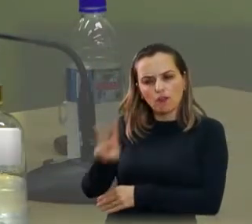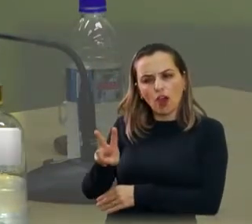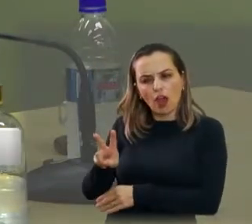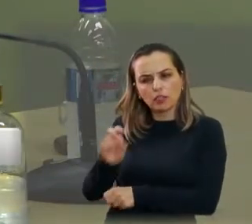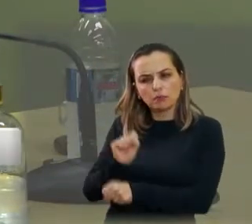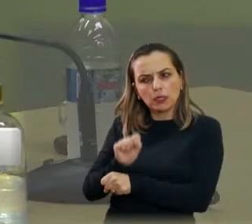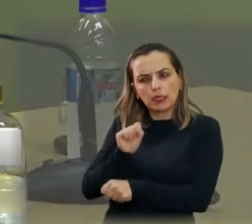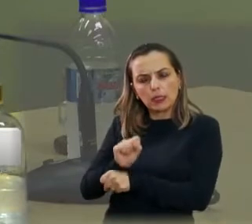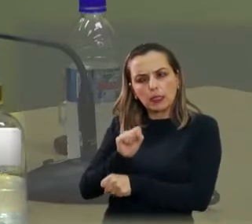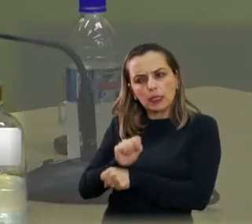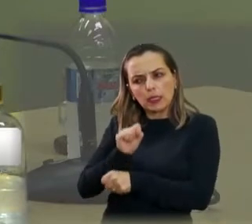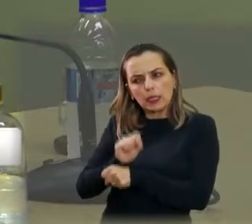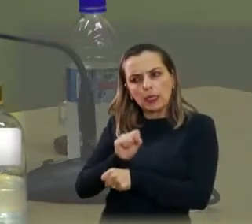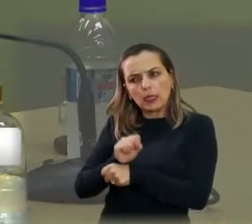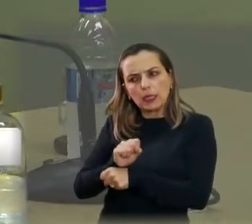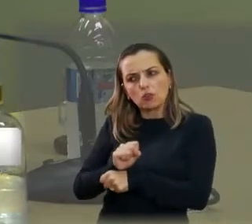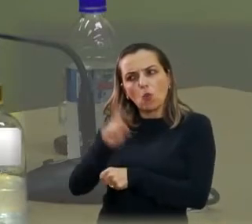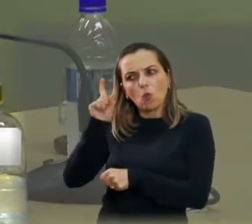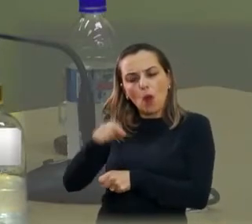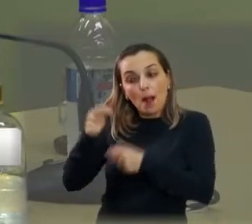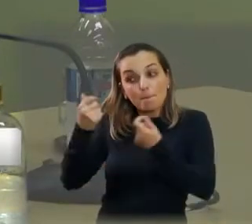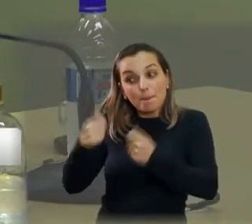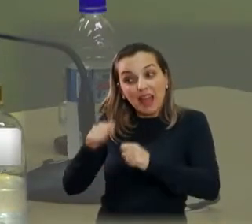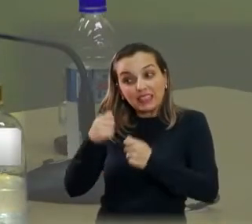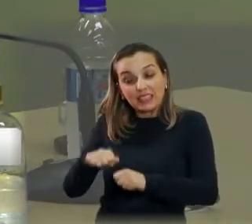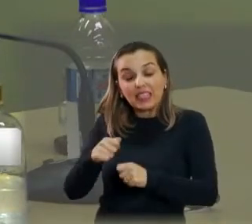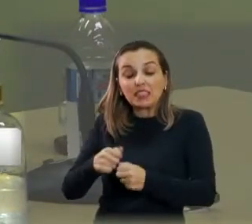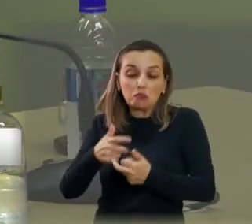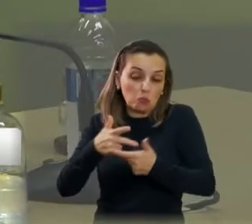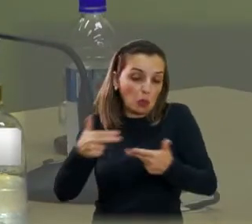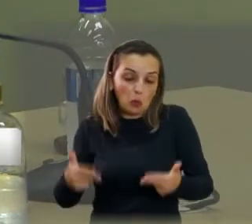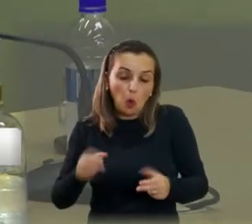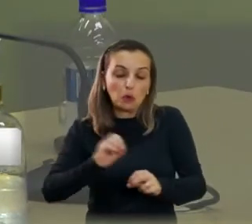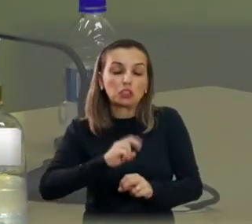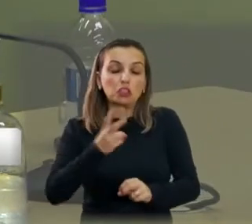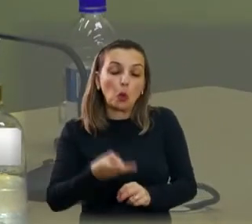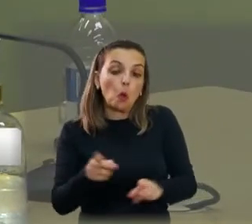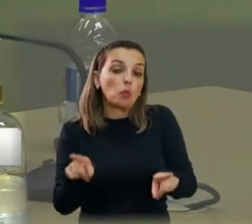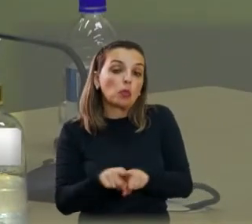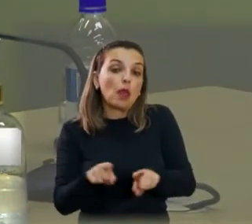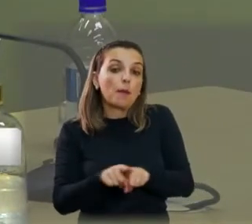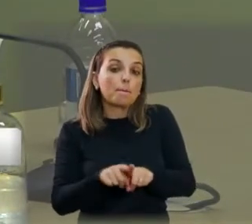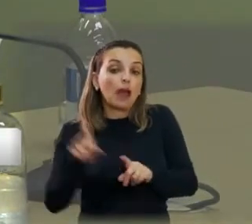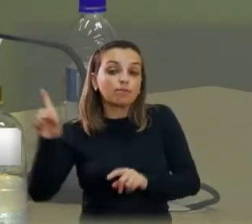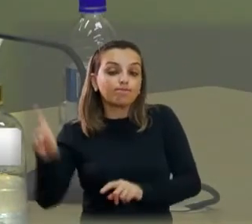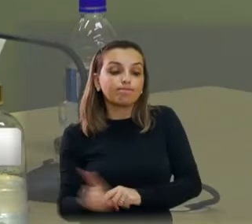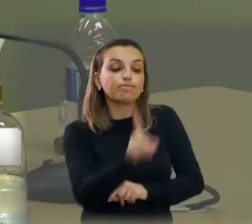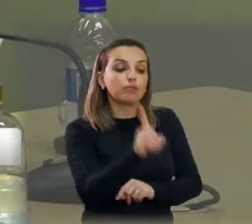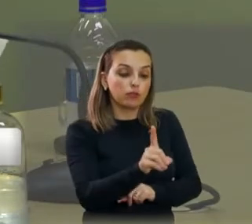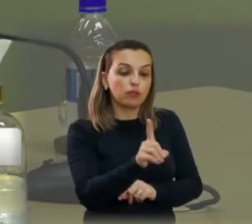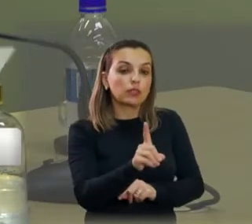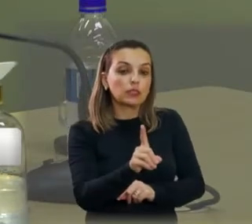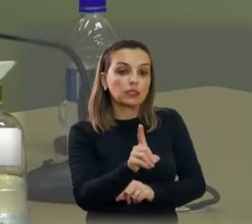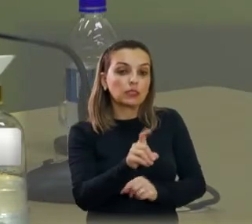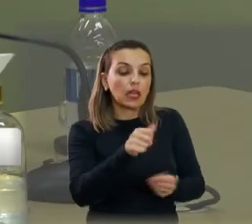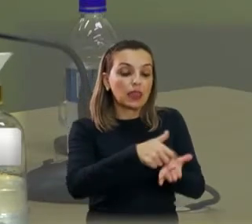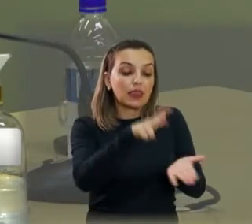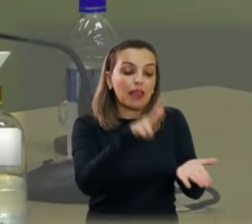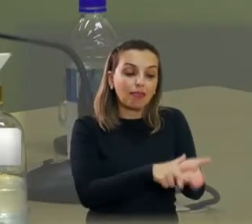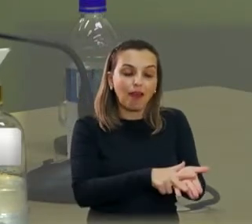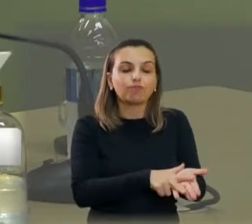estão necessitando já de alguma intervenção, ou mesmo necessitando sair dali direto para uma